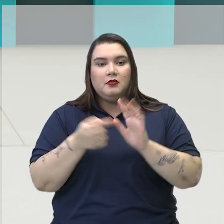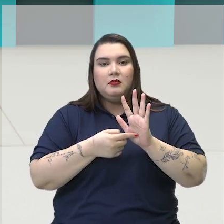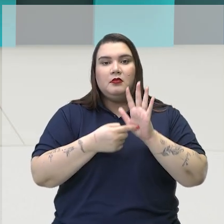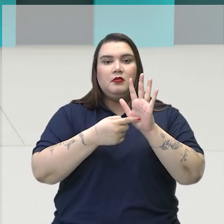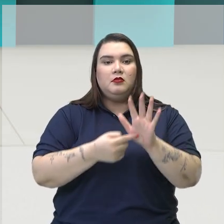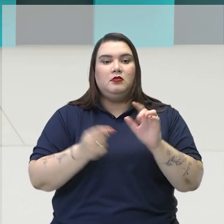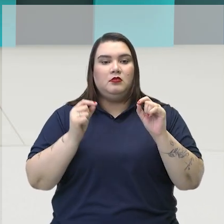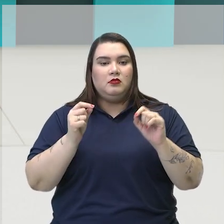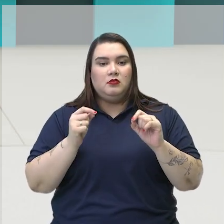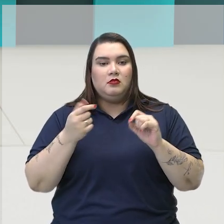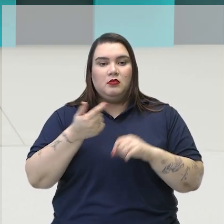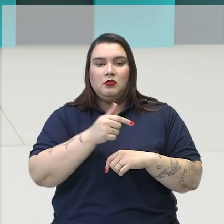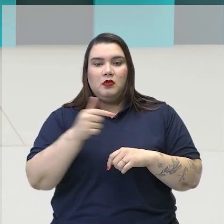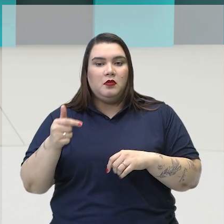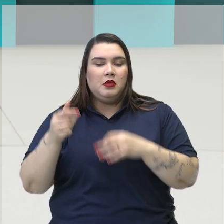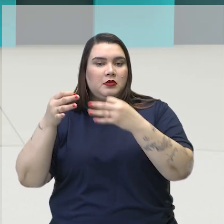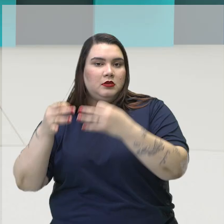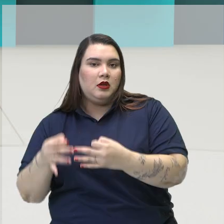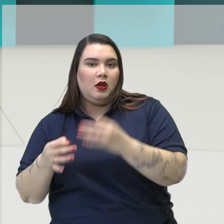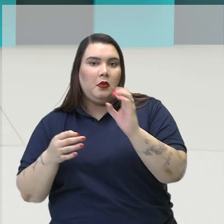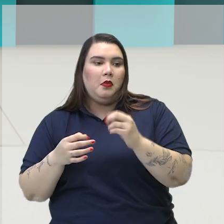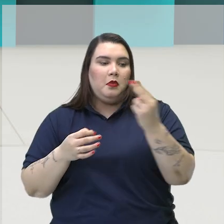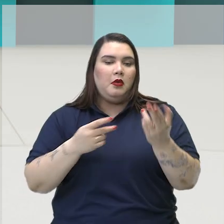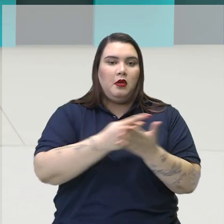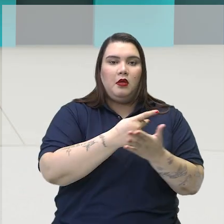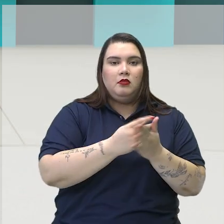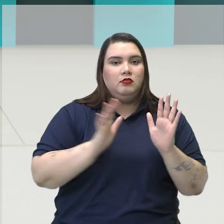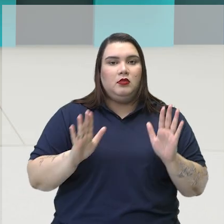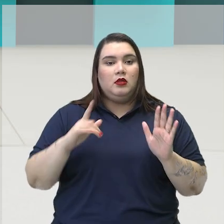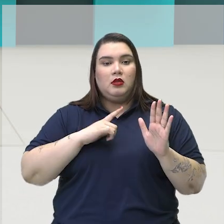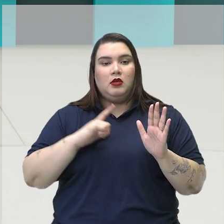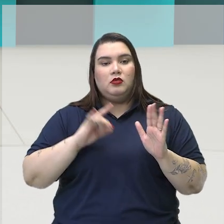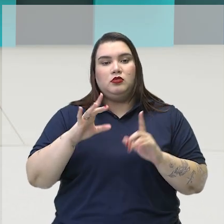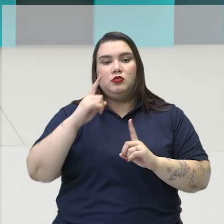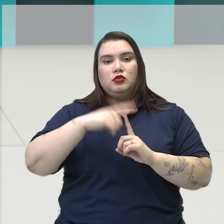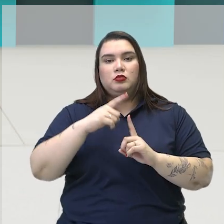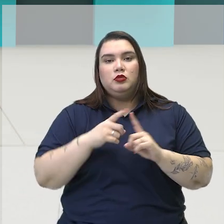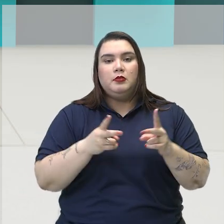mostra que não tem um certo ou um errado, tem a sua forma de enxergar o